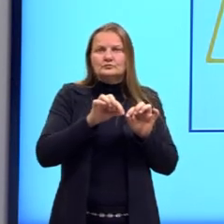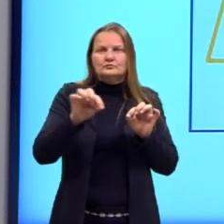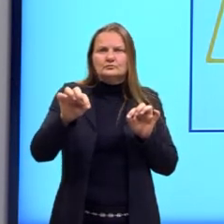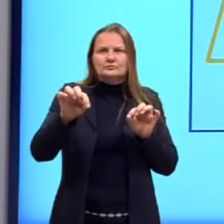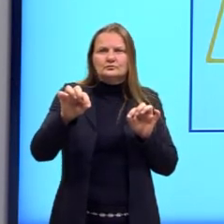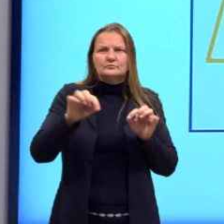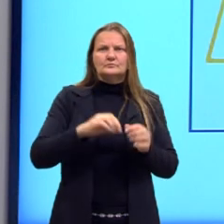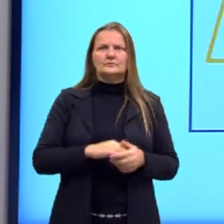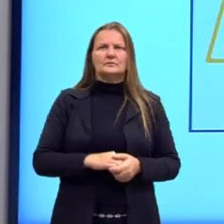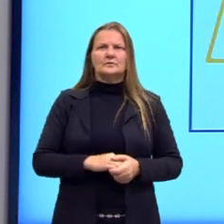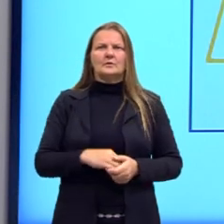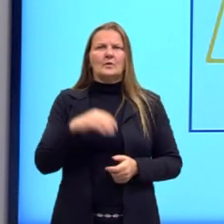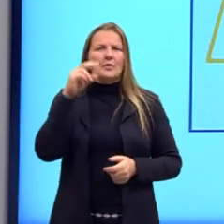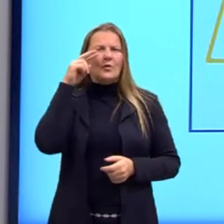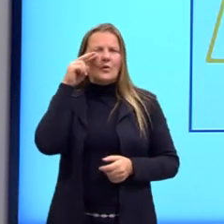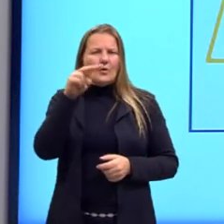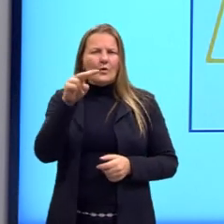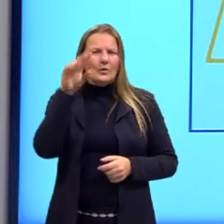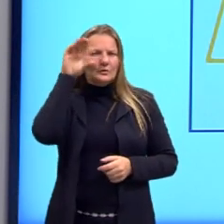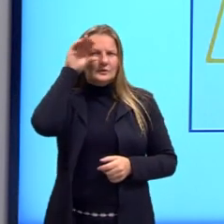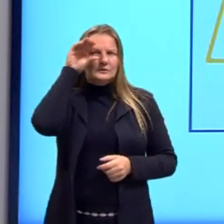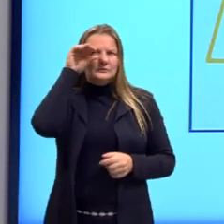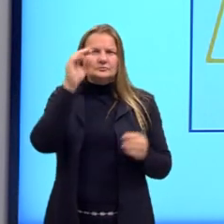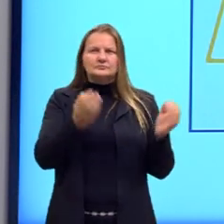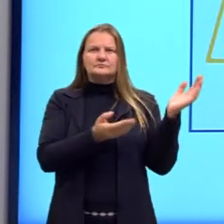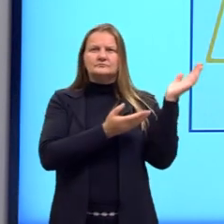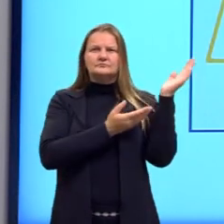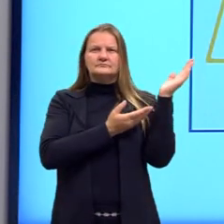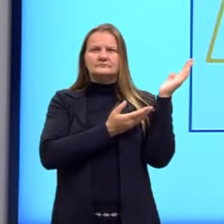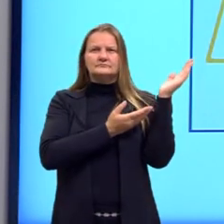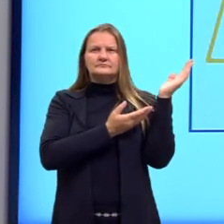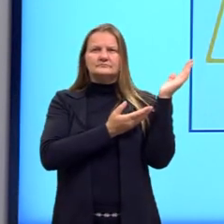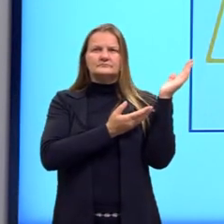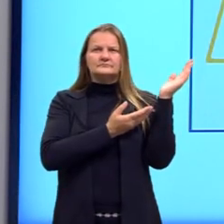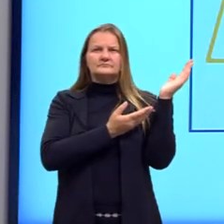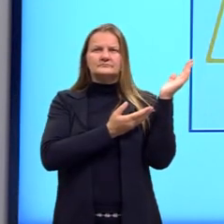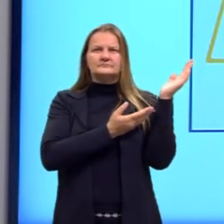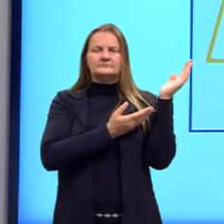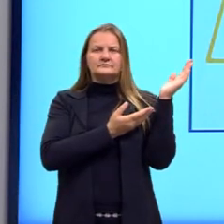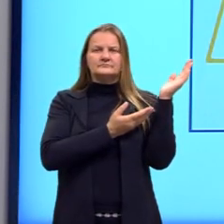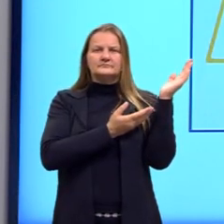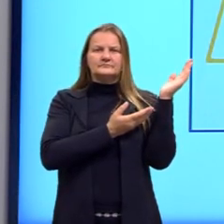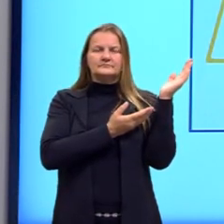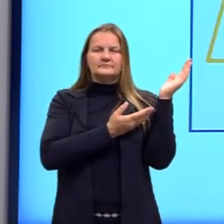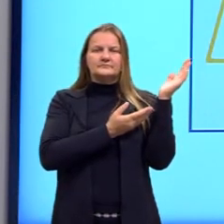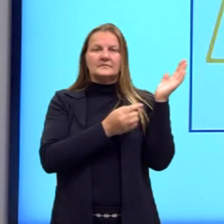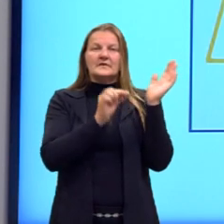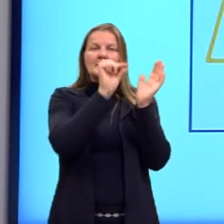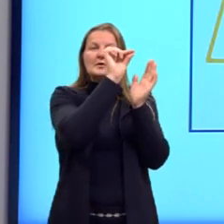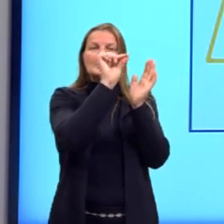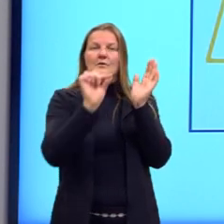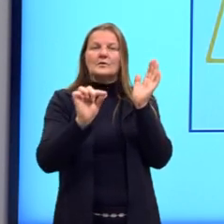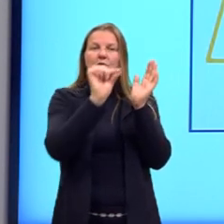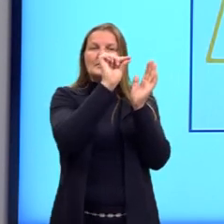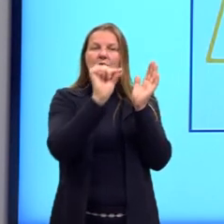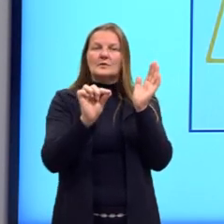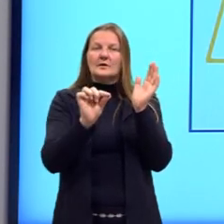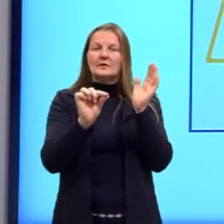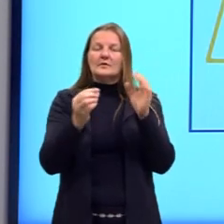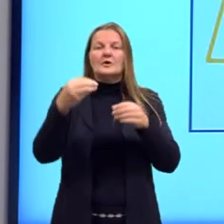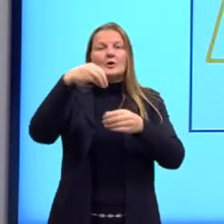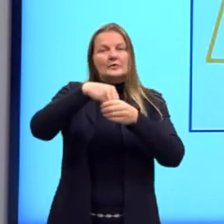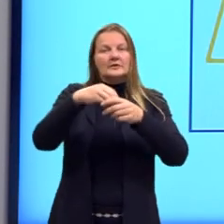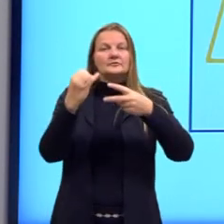de reta observa em que no polígono convexo quando nós juntamos os pontos aquela reta ela pertence à região